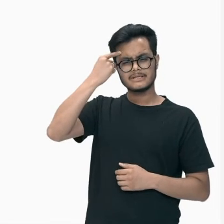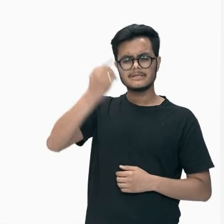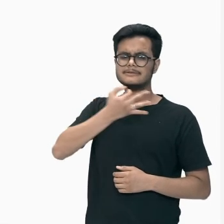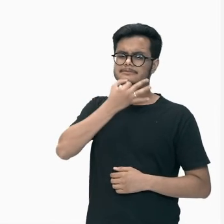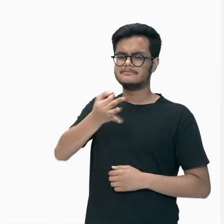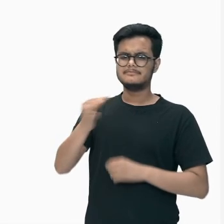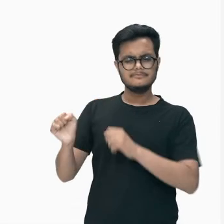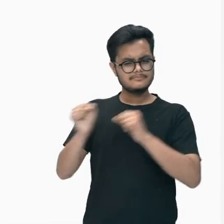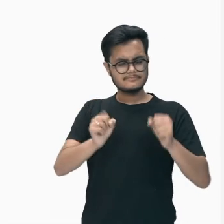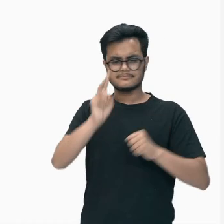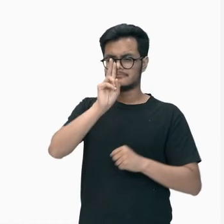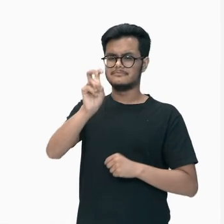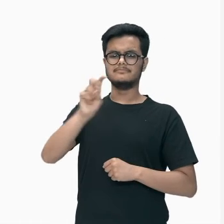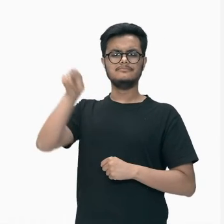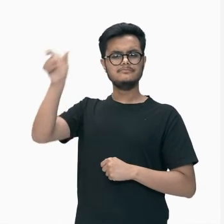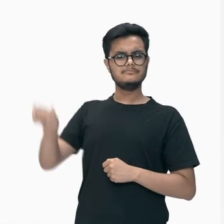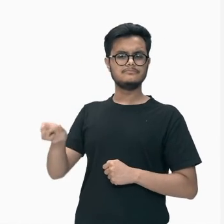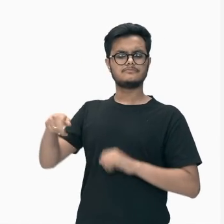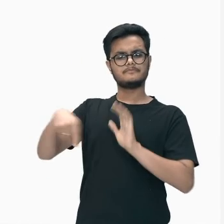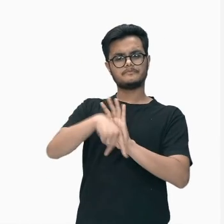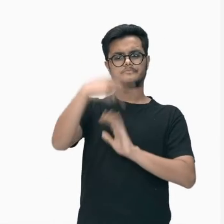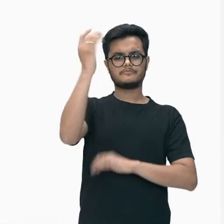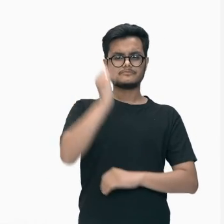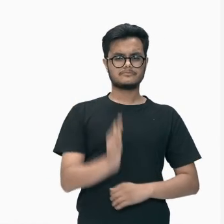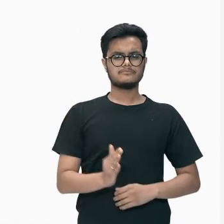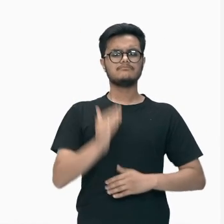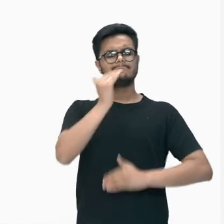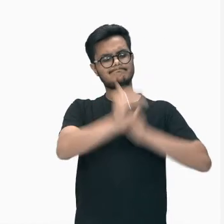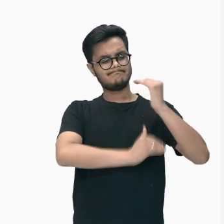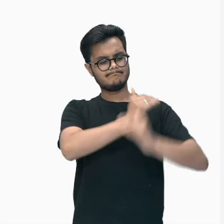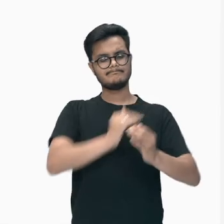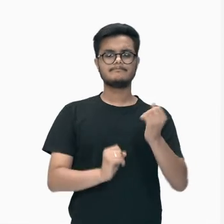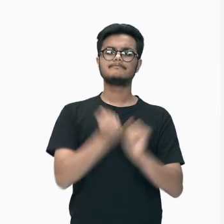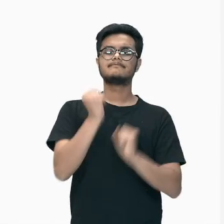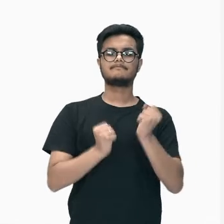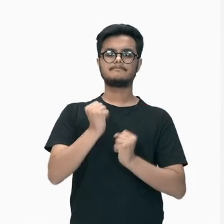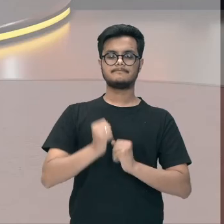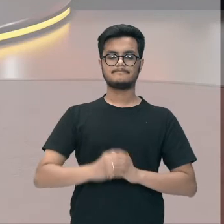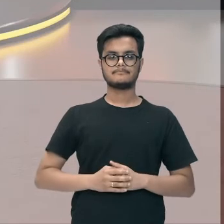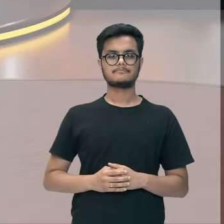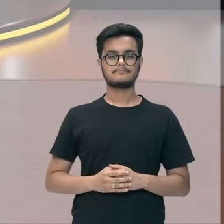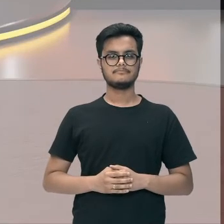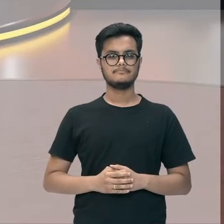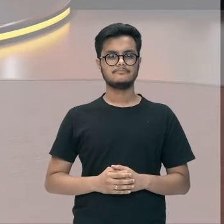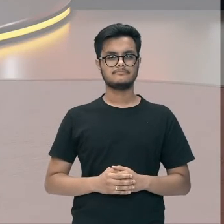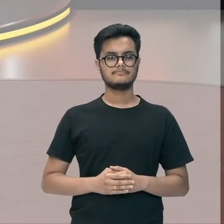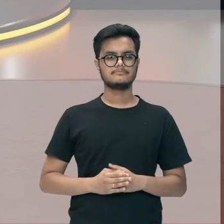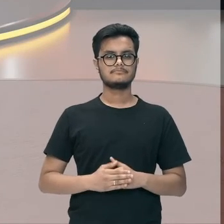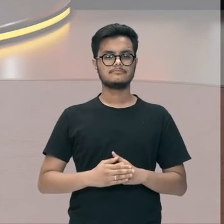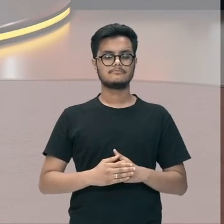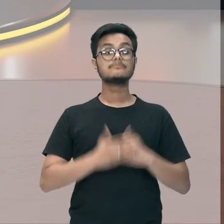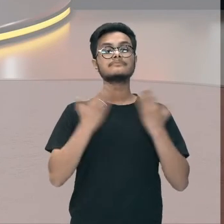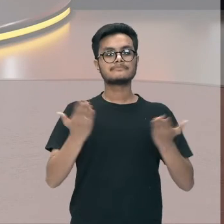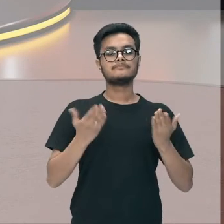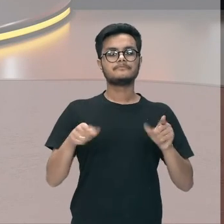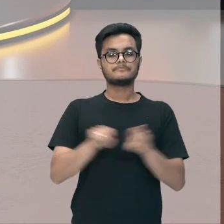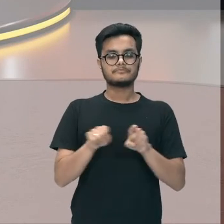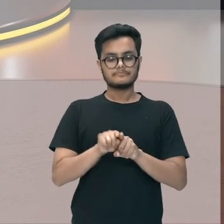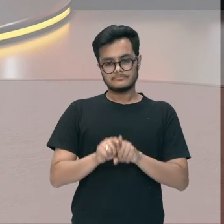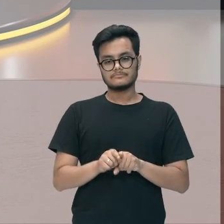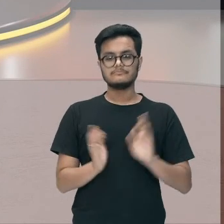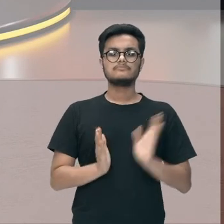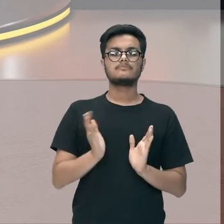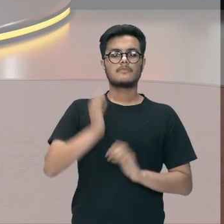tinha idealista e nacionalista, né, queria realmente desenvolver a indústria nacional. Falando da economia do Segundo